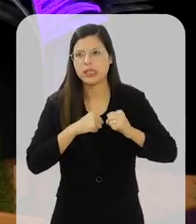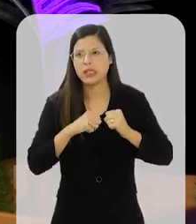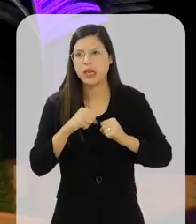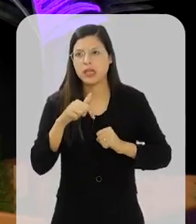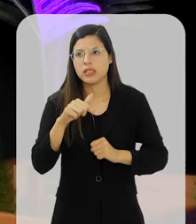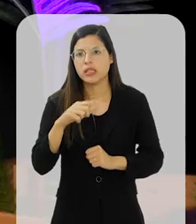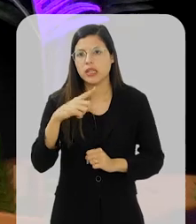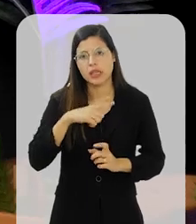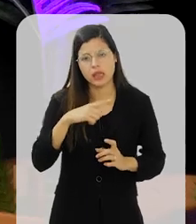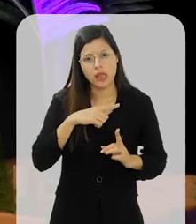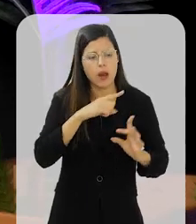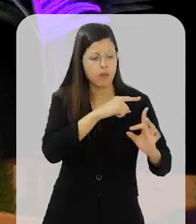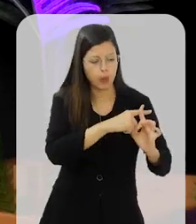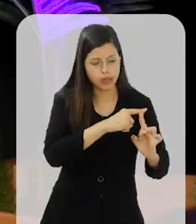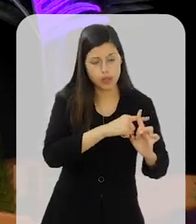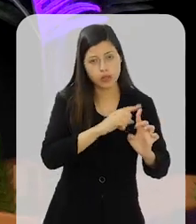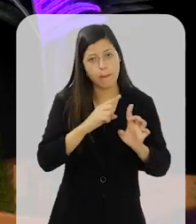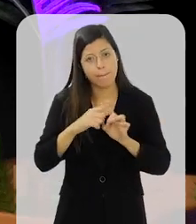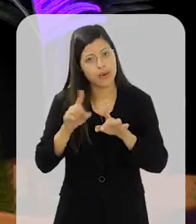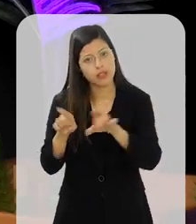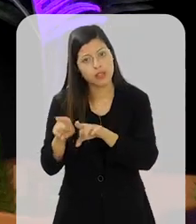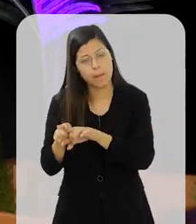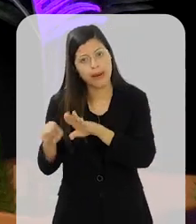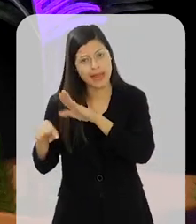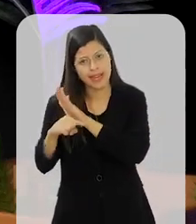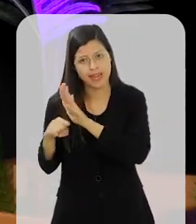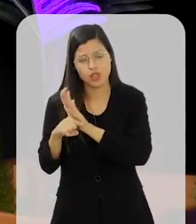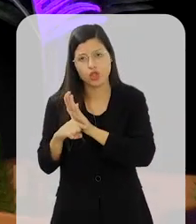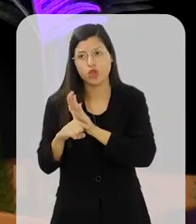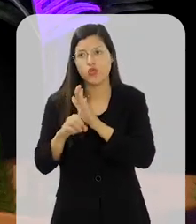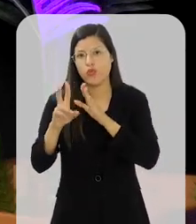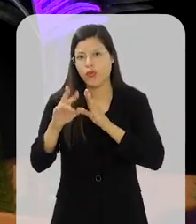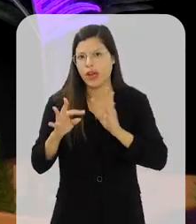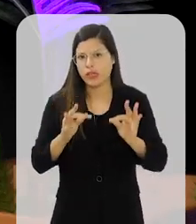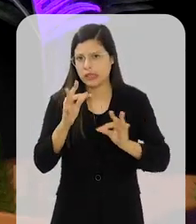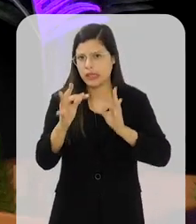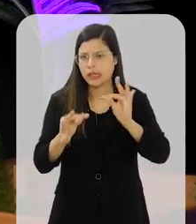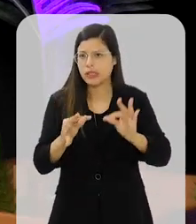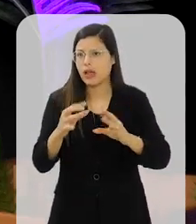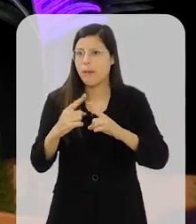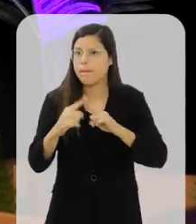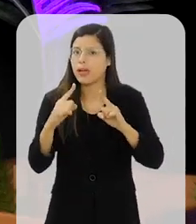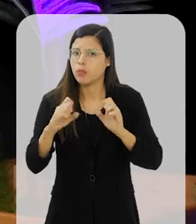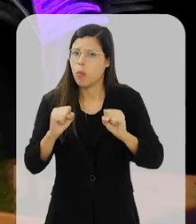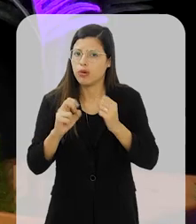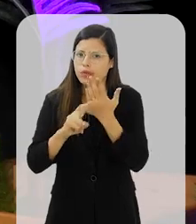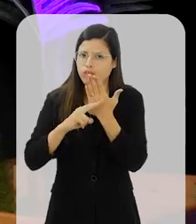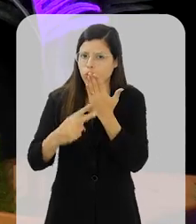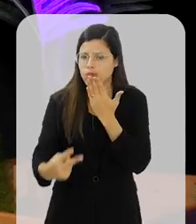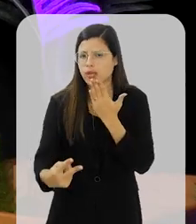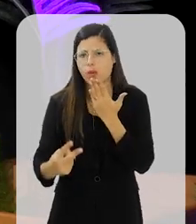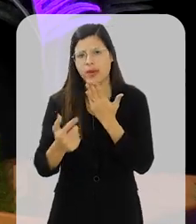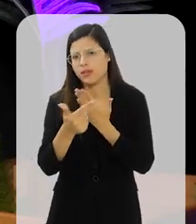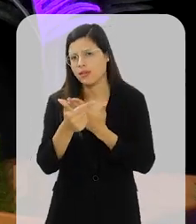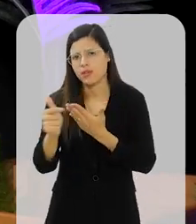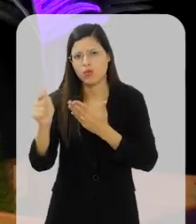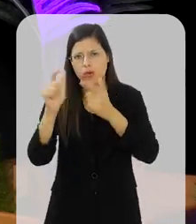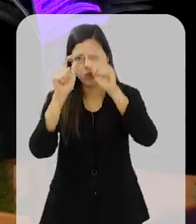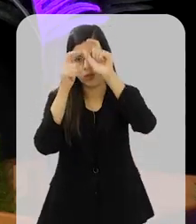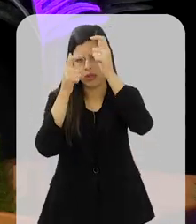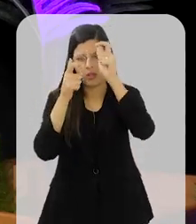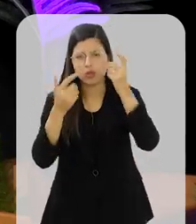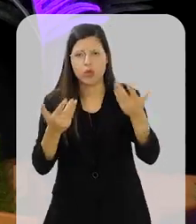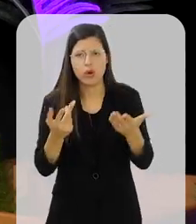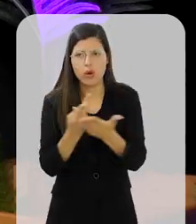tem o bônus, mas tem o ônus, né? Ele vai tratar a ansiedade, mas ele pode gerar efeitos que podem acarretar em